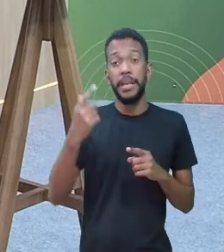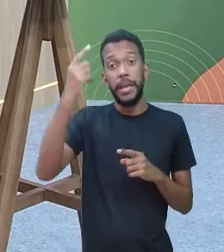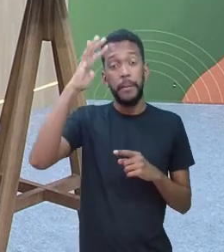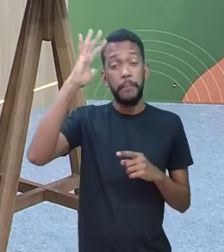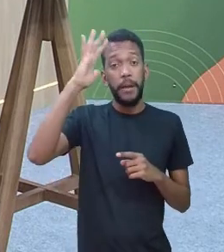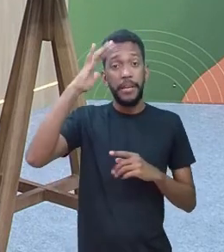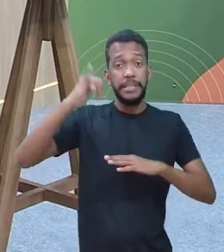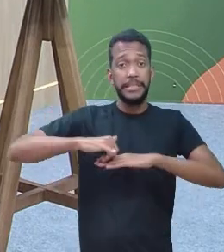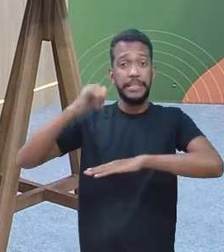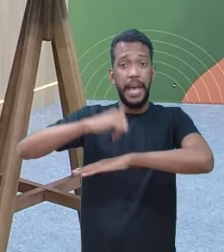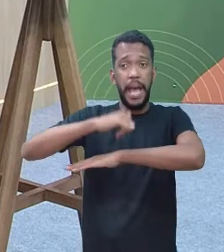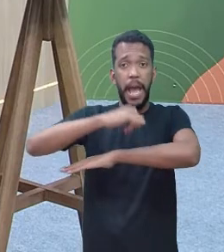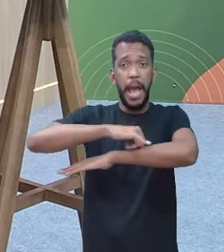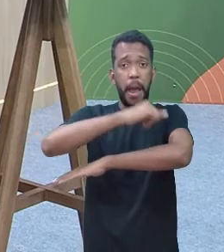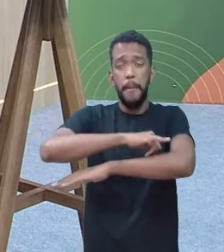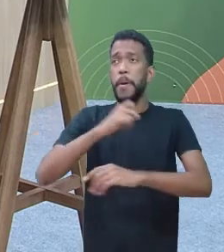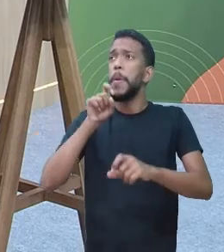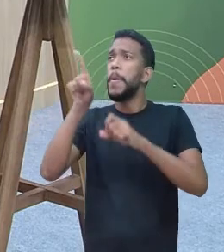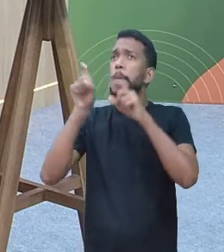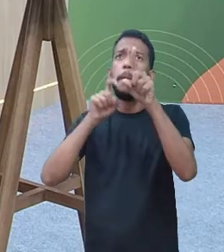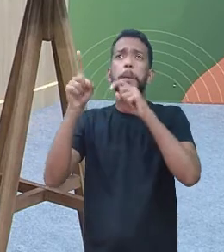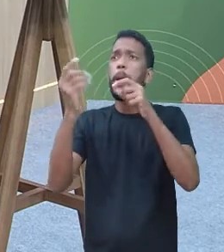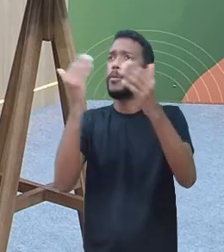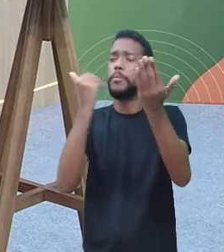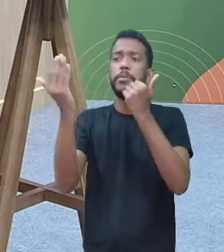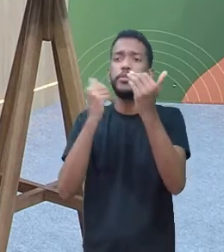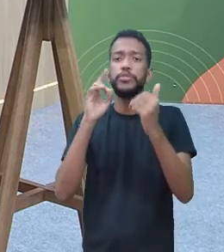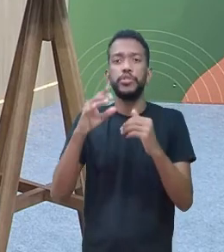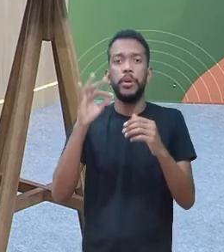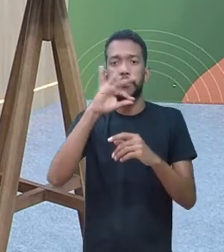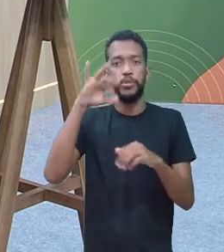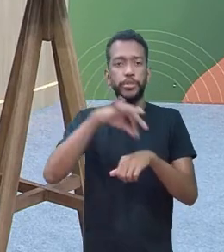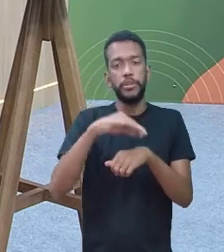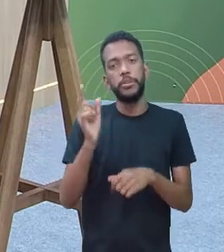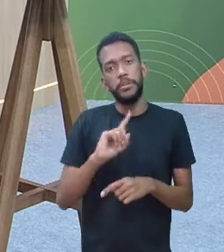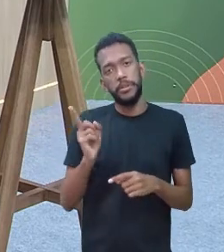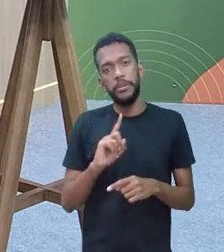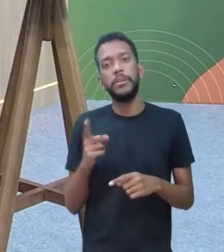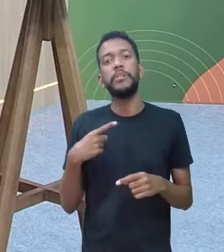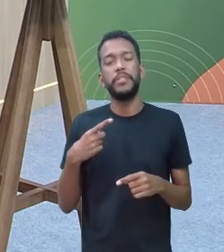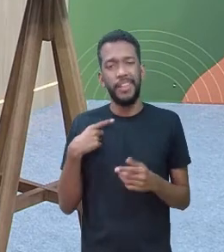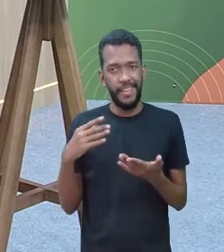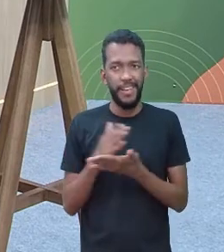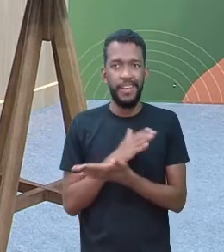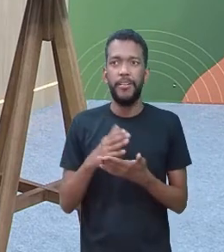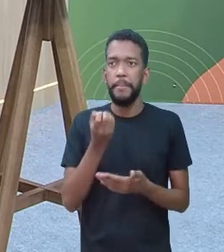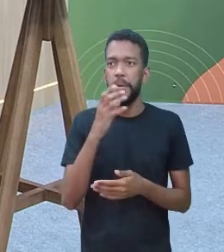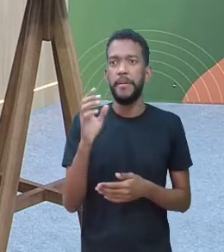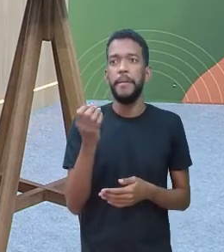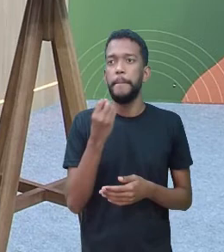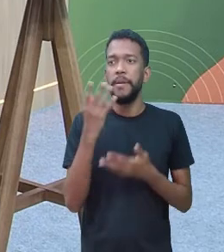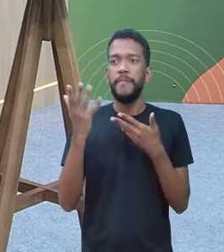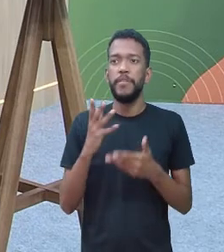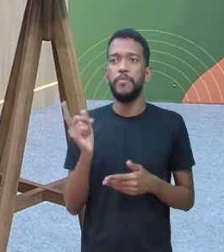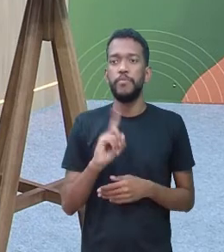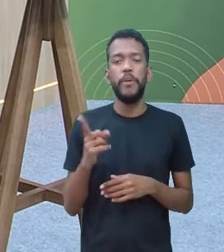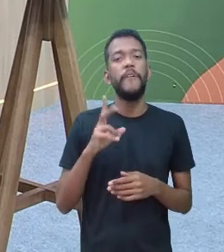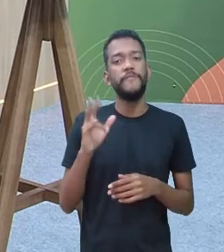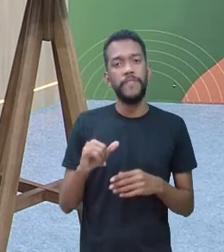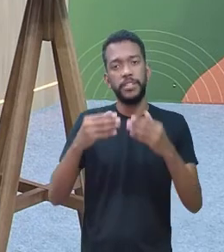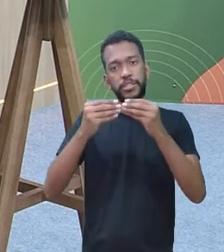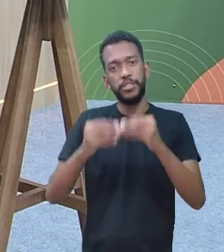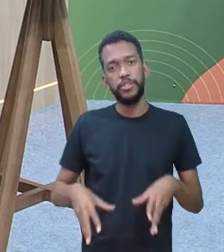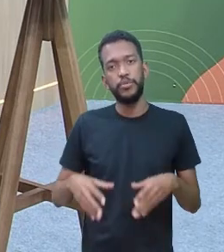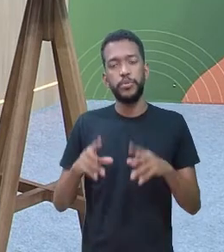sapos acabaria com os insetos todos. Não só com as muriçocas, aquelas que não são bem-vindas. Eles também iam destruir a